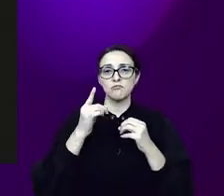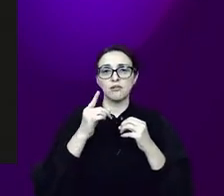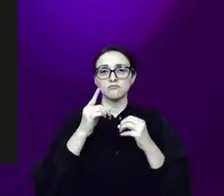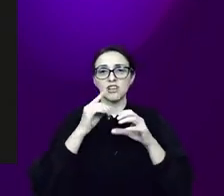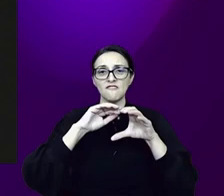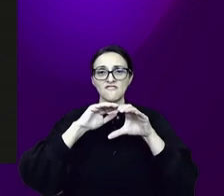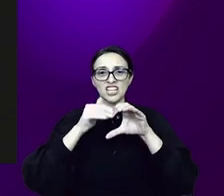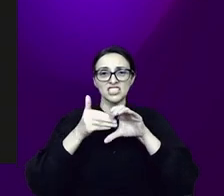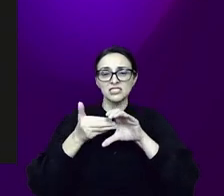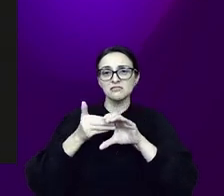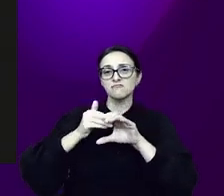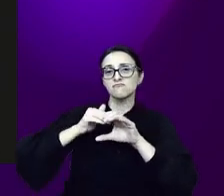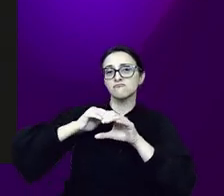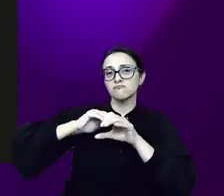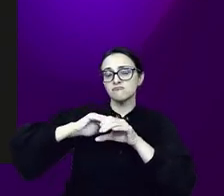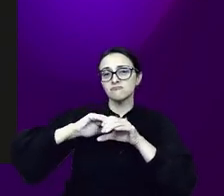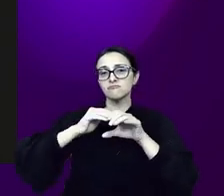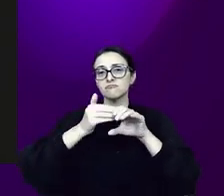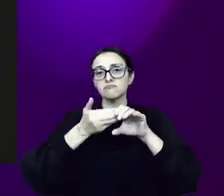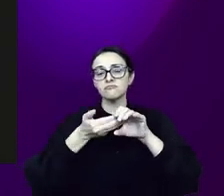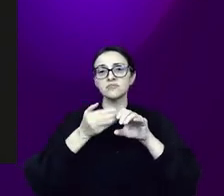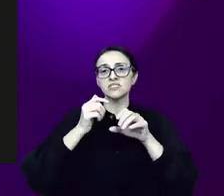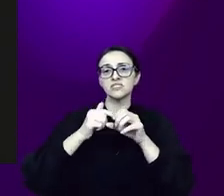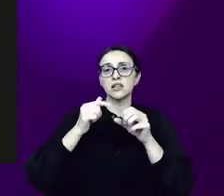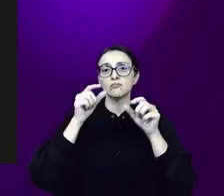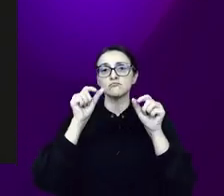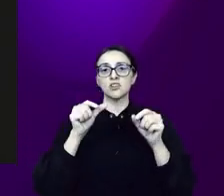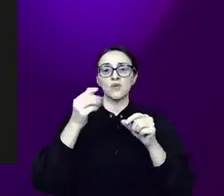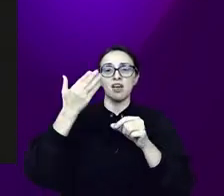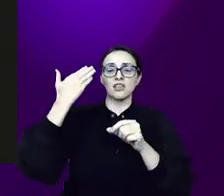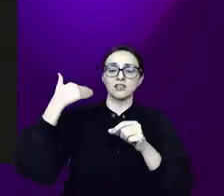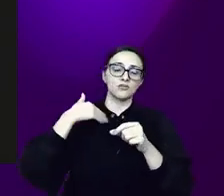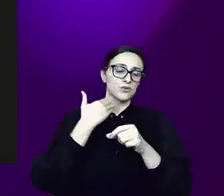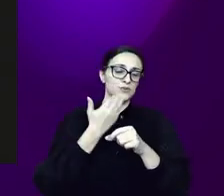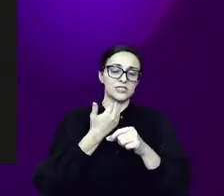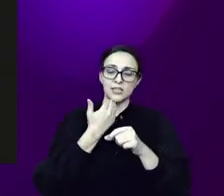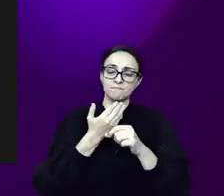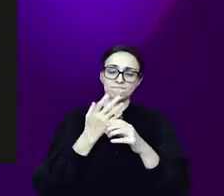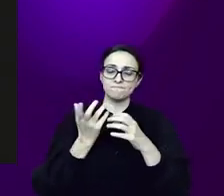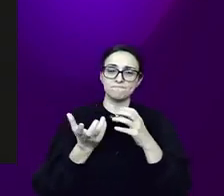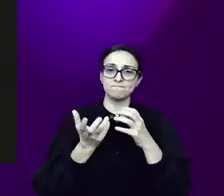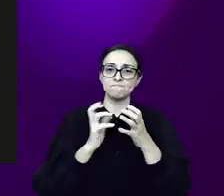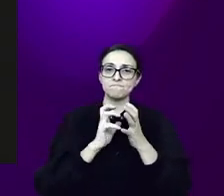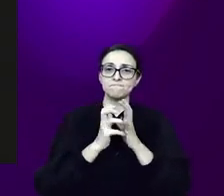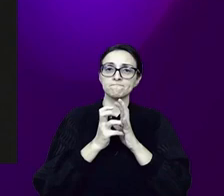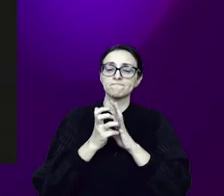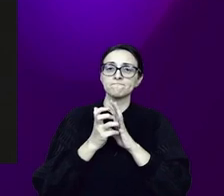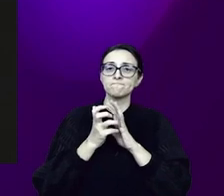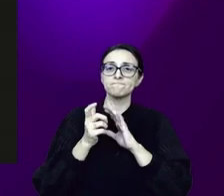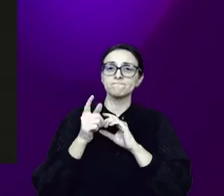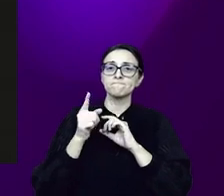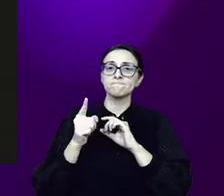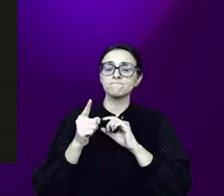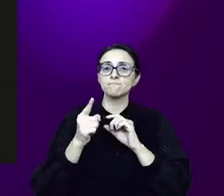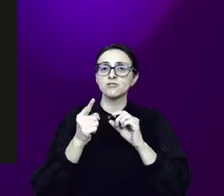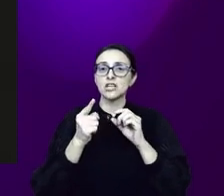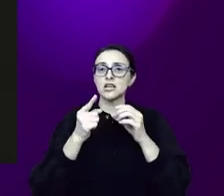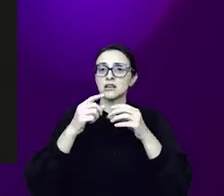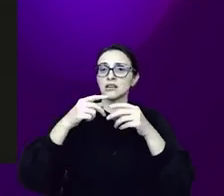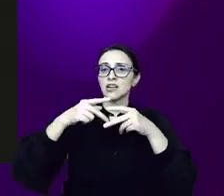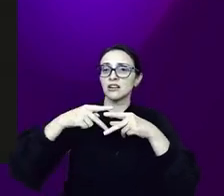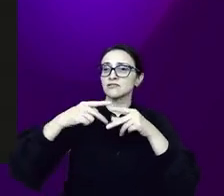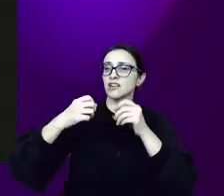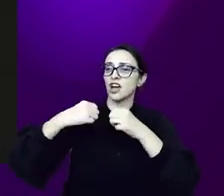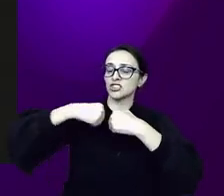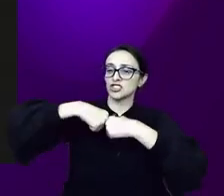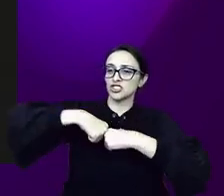fresagem, né, da porção anterior. Então, aqui, a gente já está falando numa articulação que você vai ter que fazer